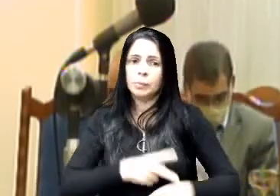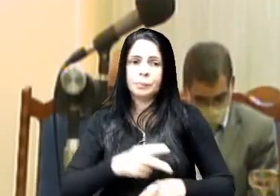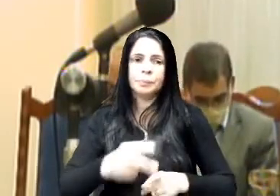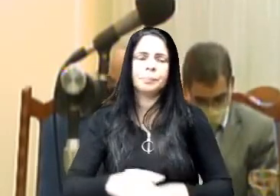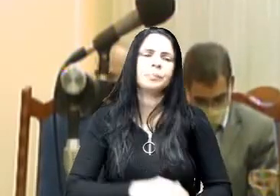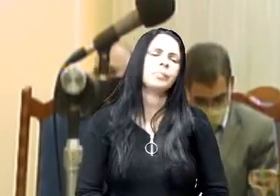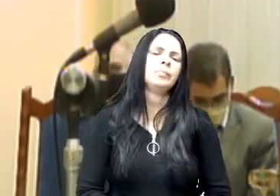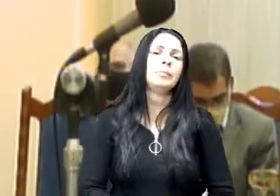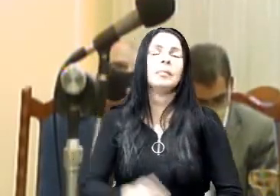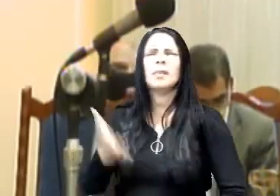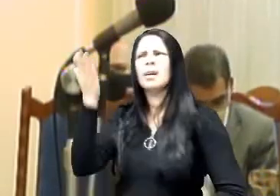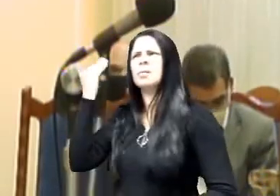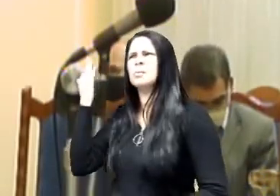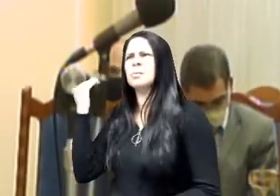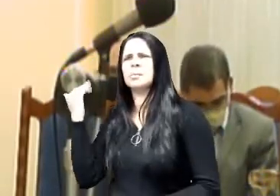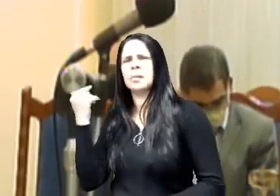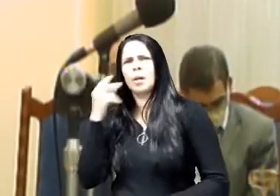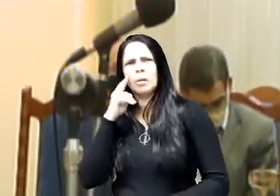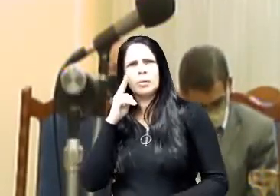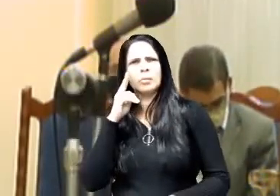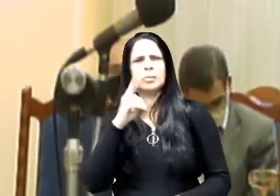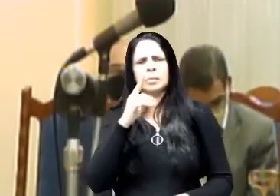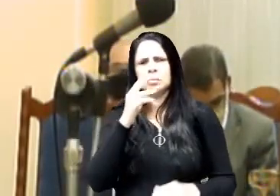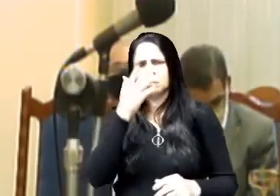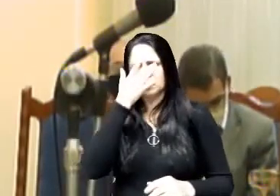Certa vez eu vi um esportista,